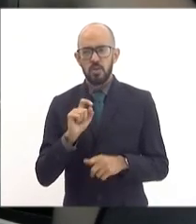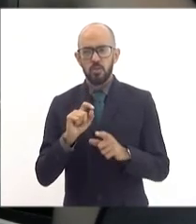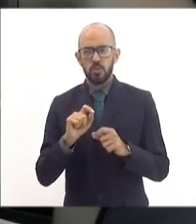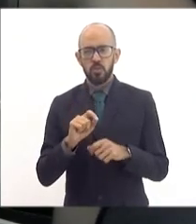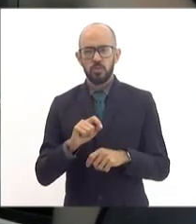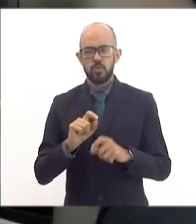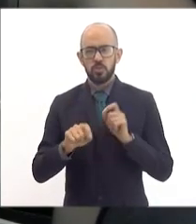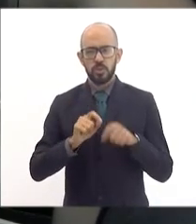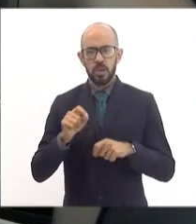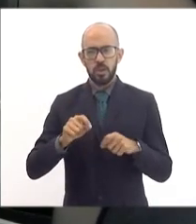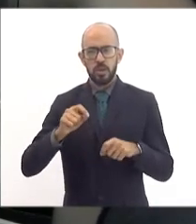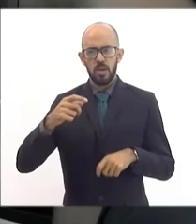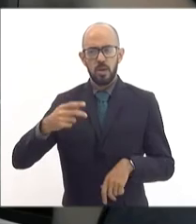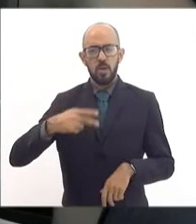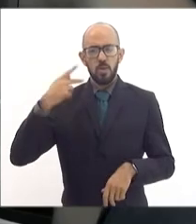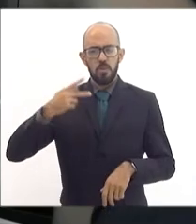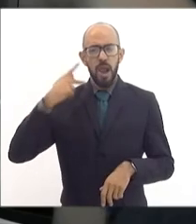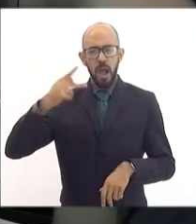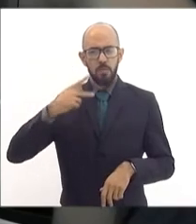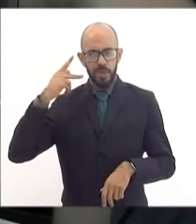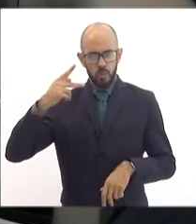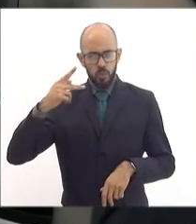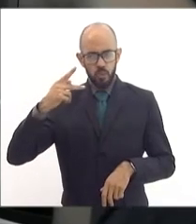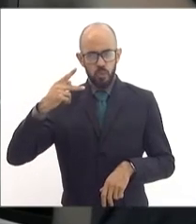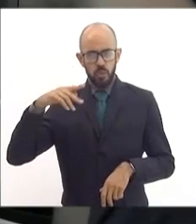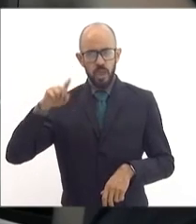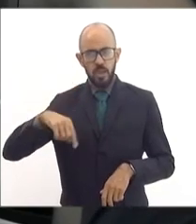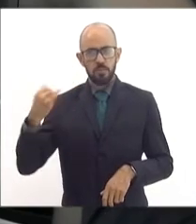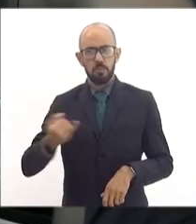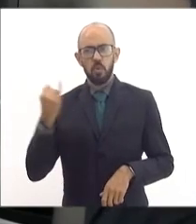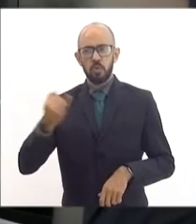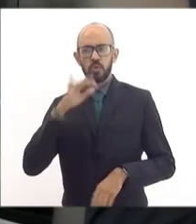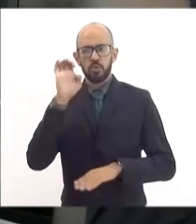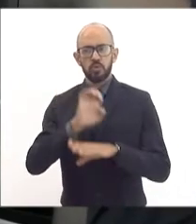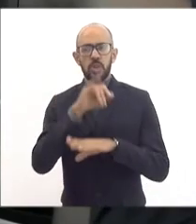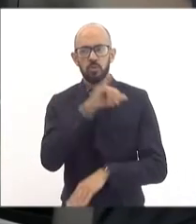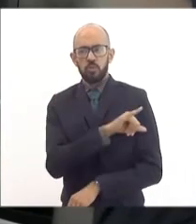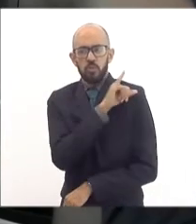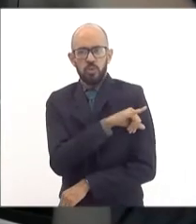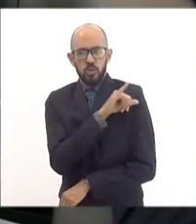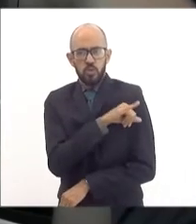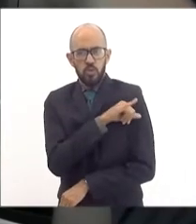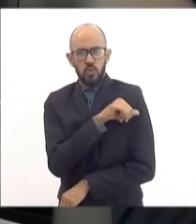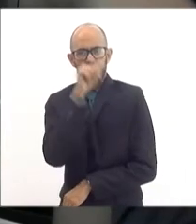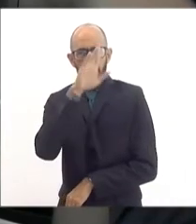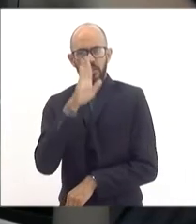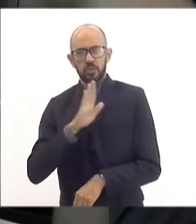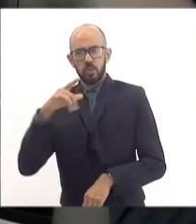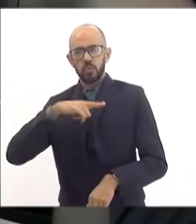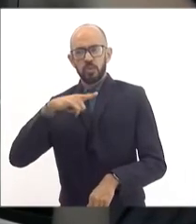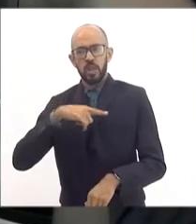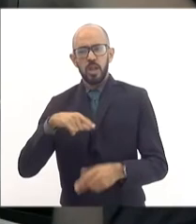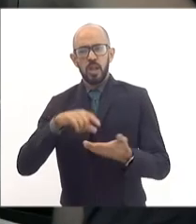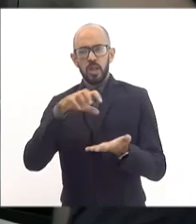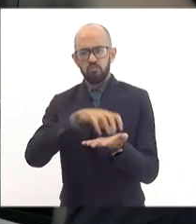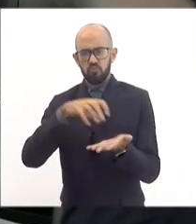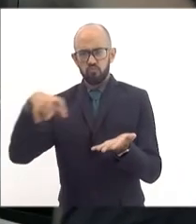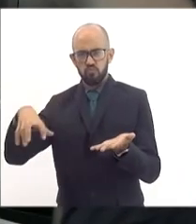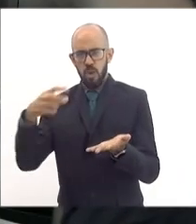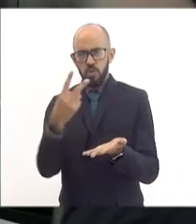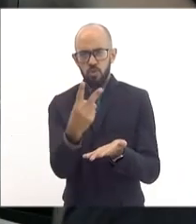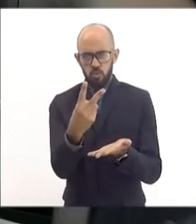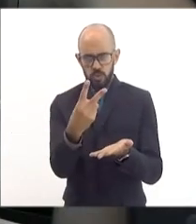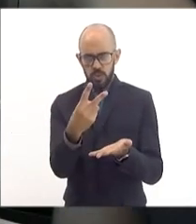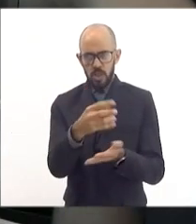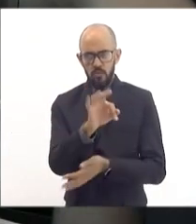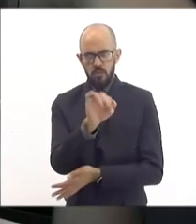o parlamento, né, a importância do parlamento no estado do Rio de Janeiro. O Brasil, no momento, tem duas agências estaduais funcionando. A